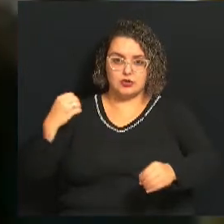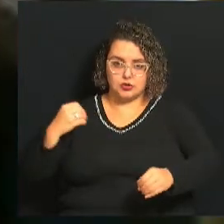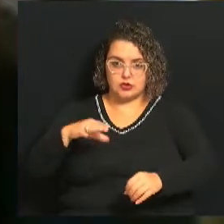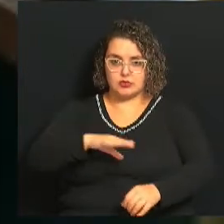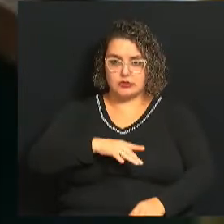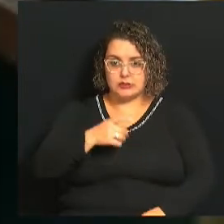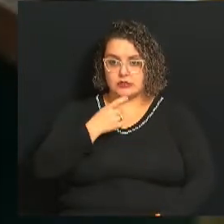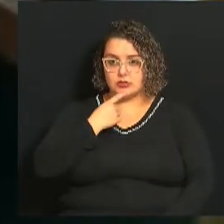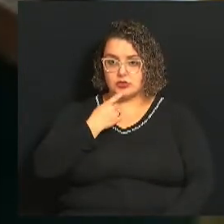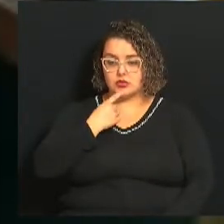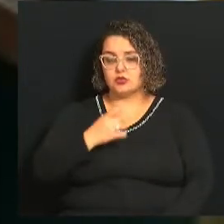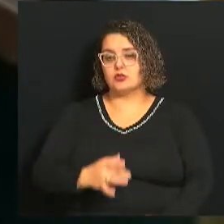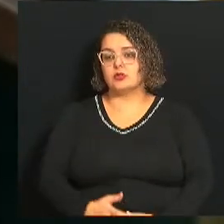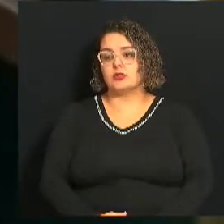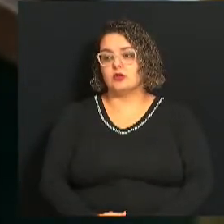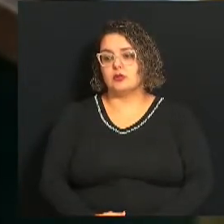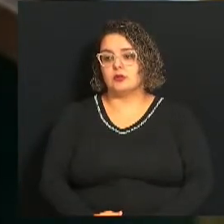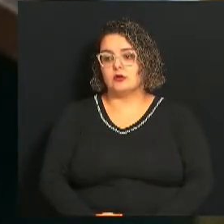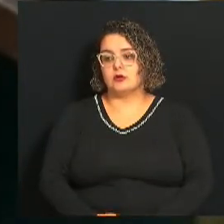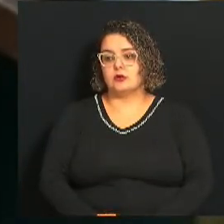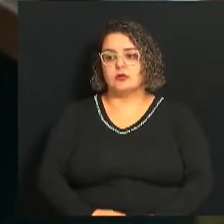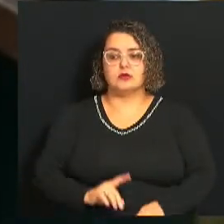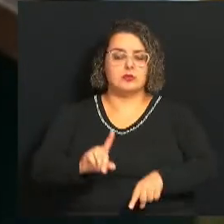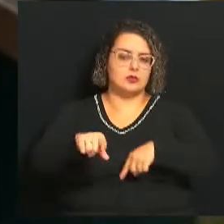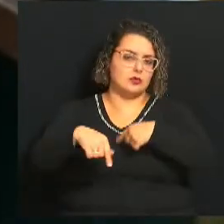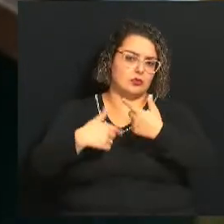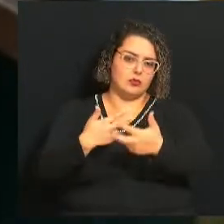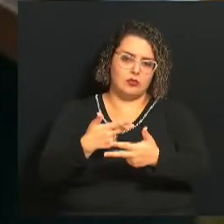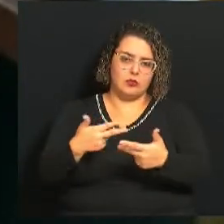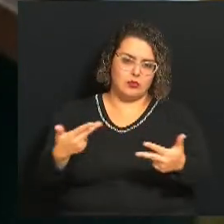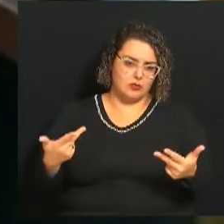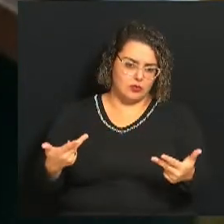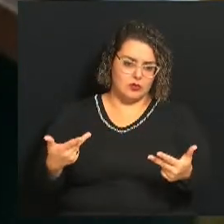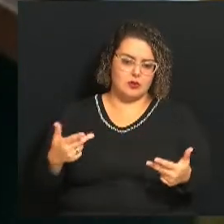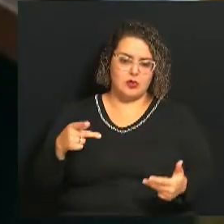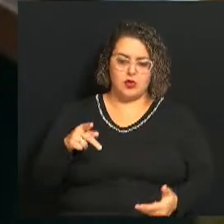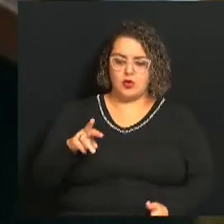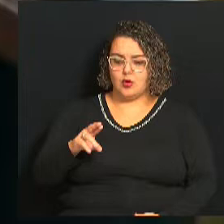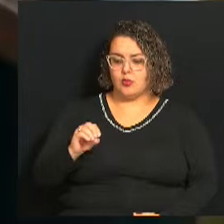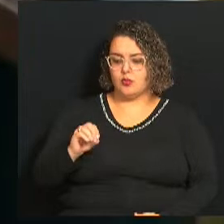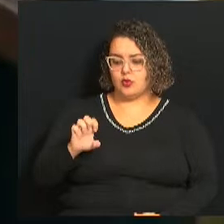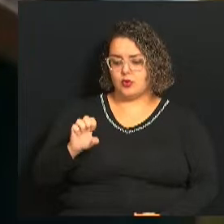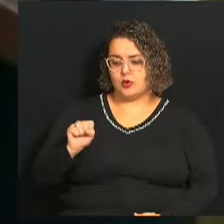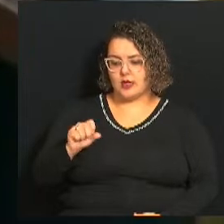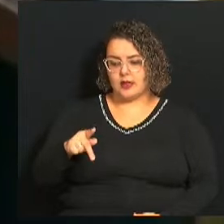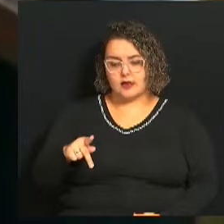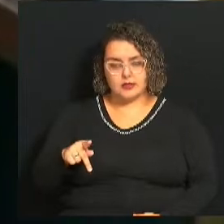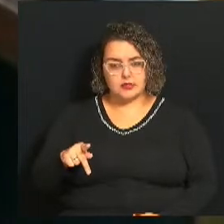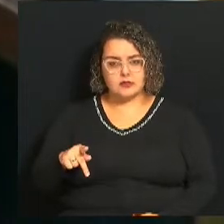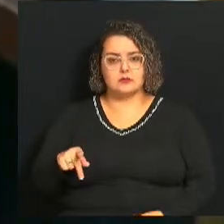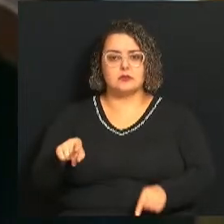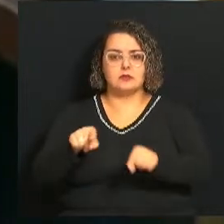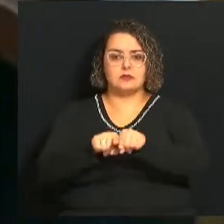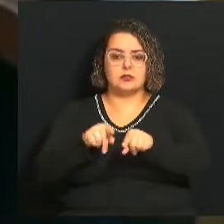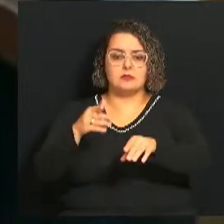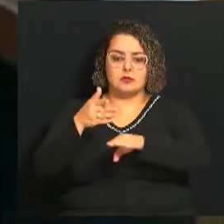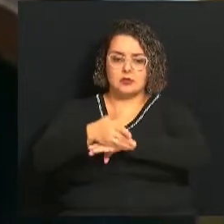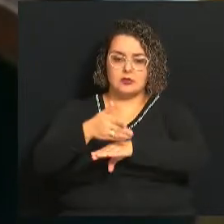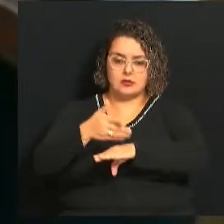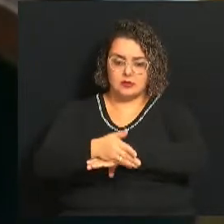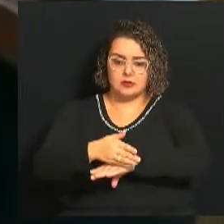Campinas, entre tantas outras. A Proesp participou, né? uma das